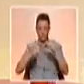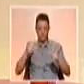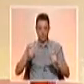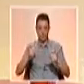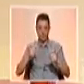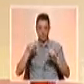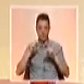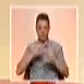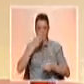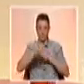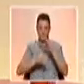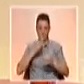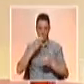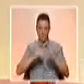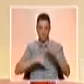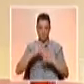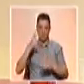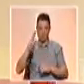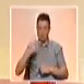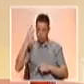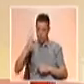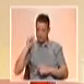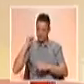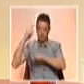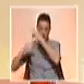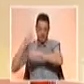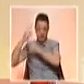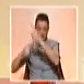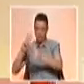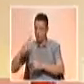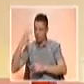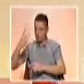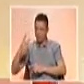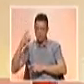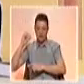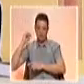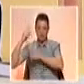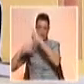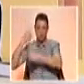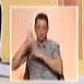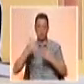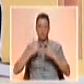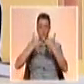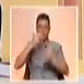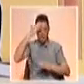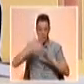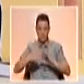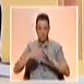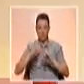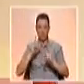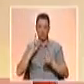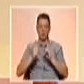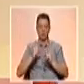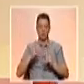piores cenários, falam numa, no máximo, duas gerações. Portanto, nós vamos ter... Duas gerações e depois o que é que poderá acontecer? E depois... Duas gerações